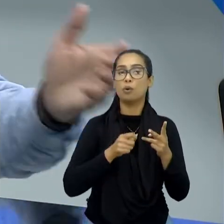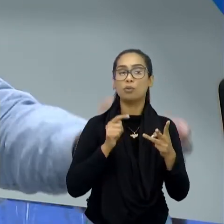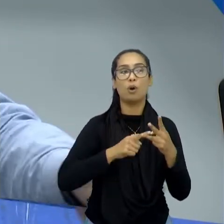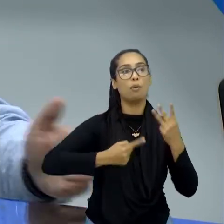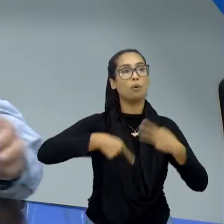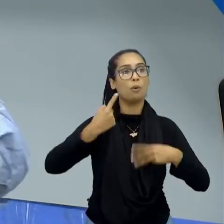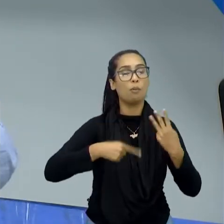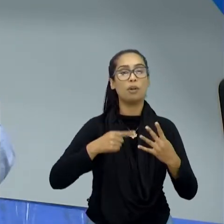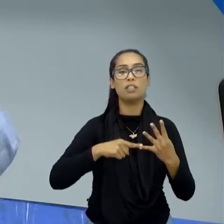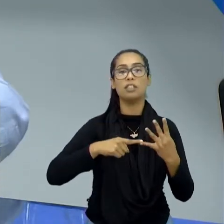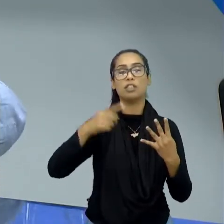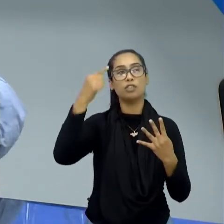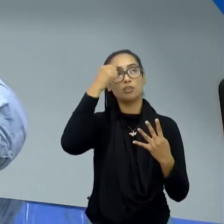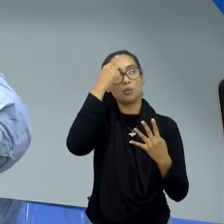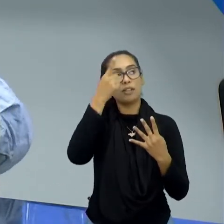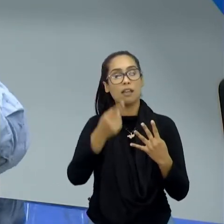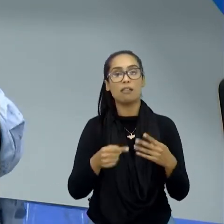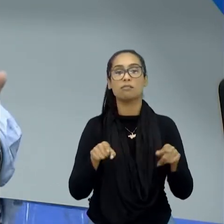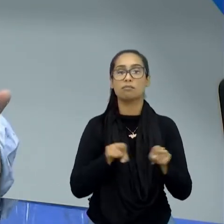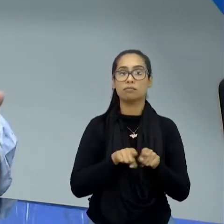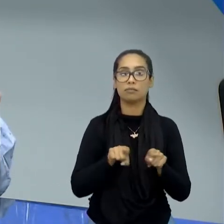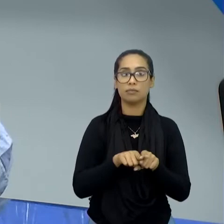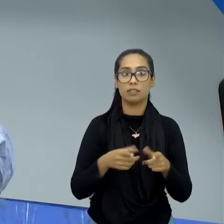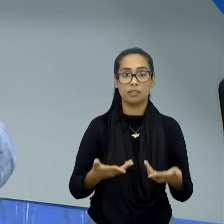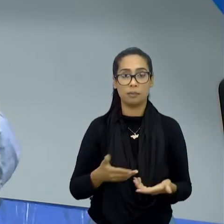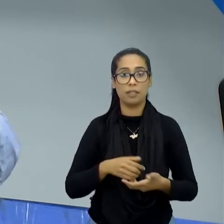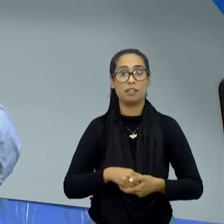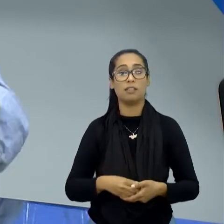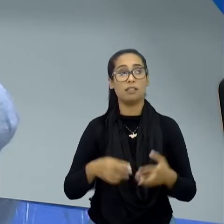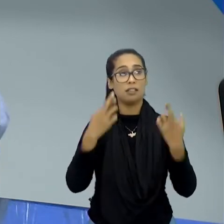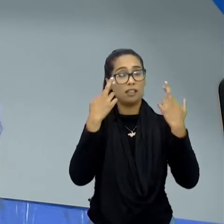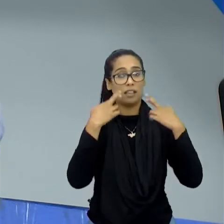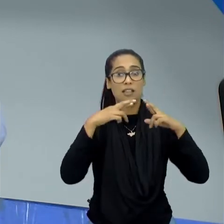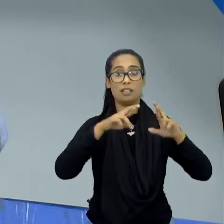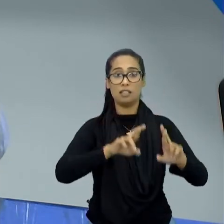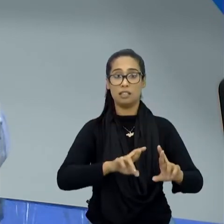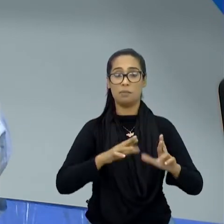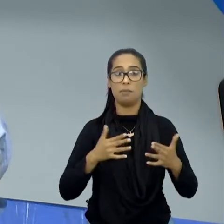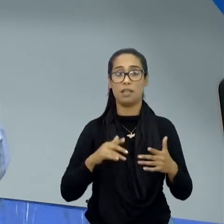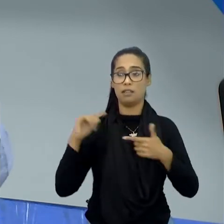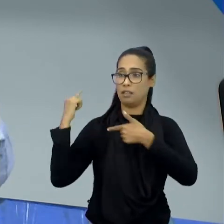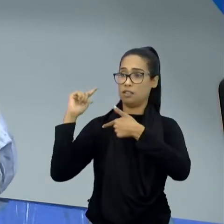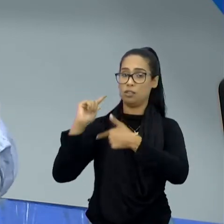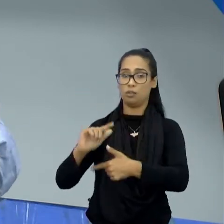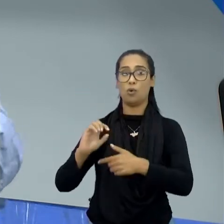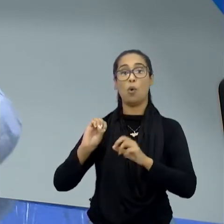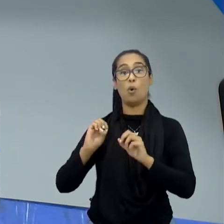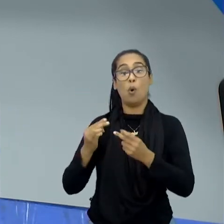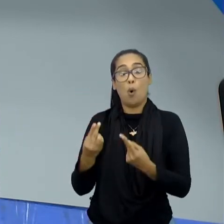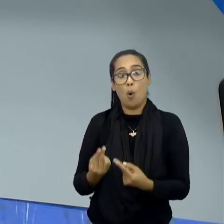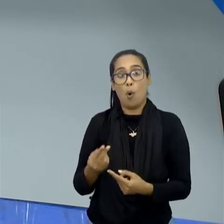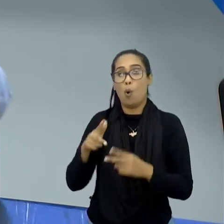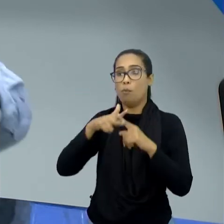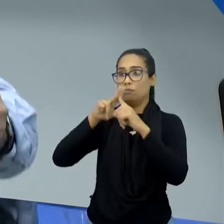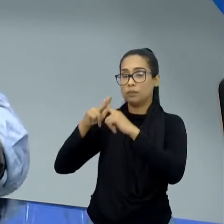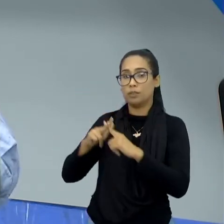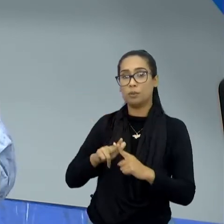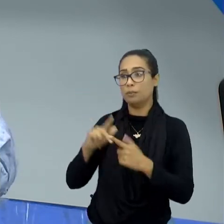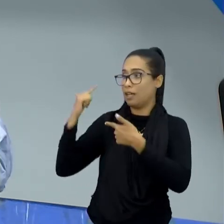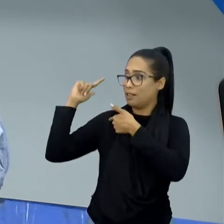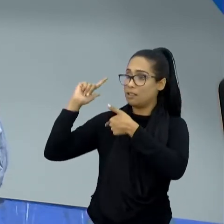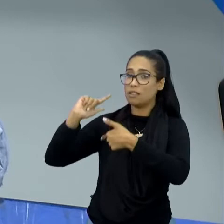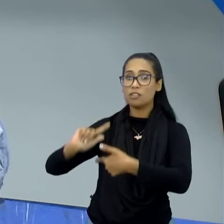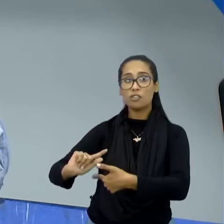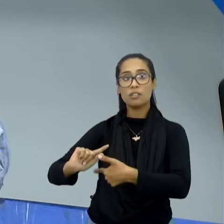que, como você mesmo falou, subvertam a tradição ou a reconfigurem de forma que mude todo